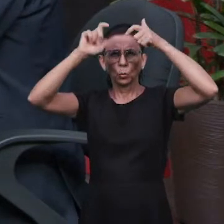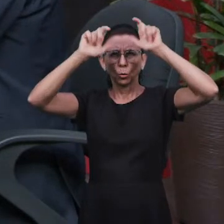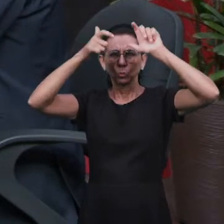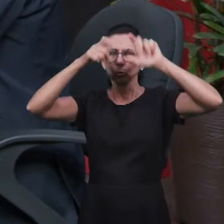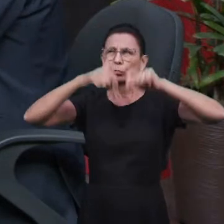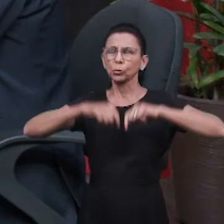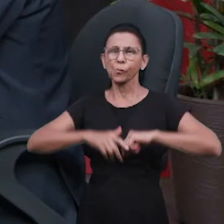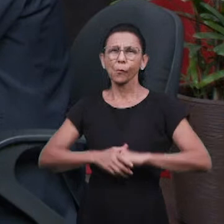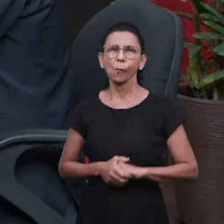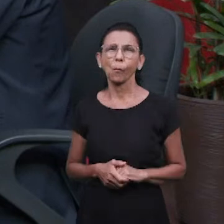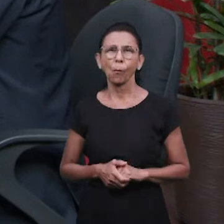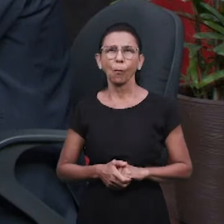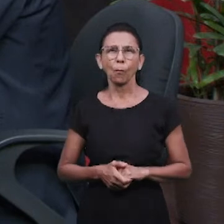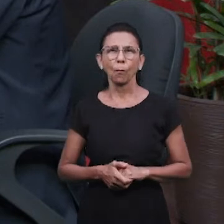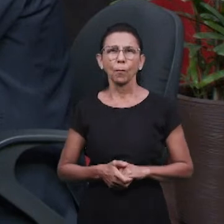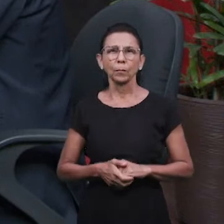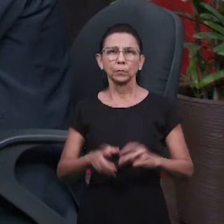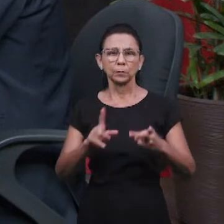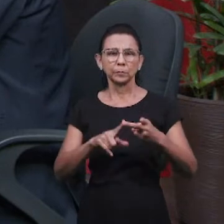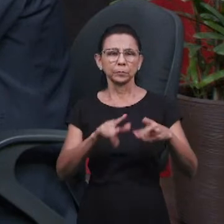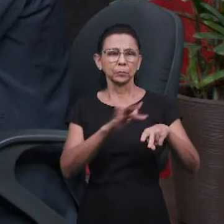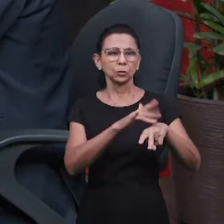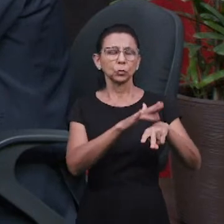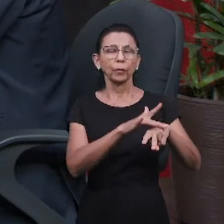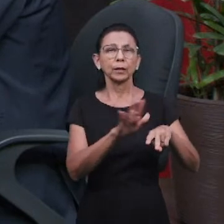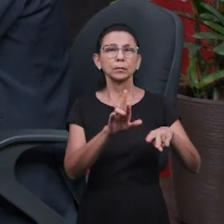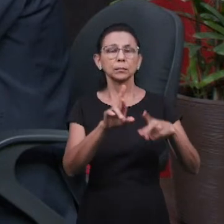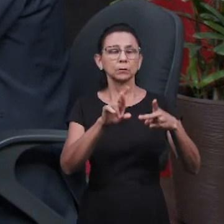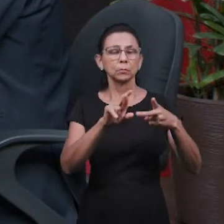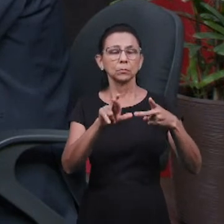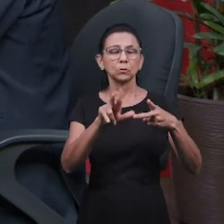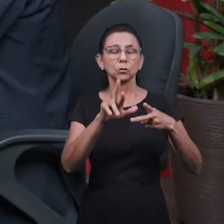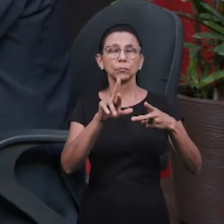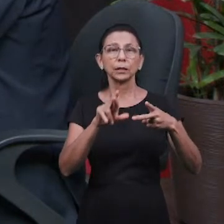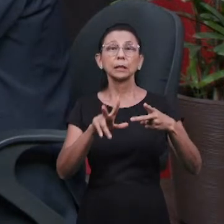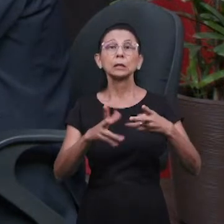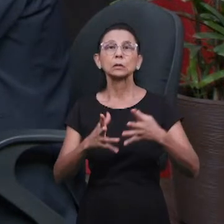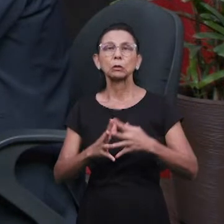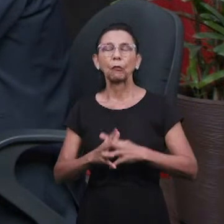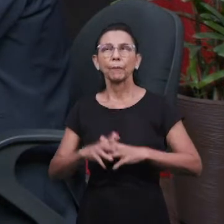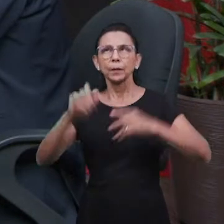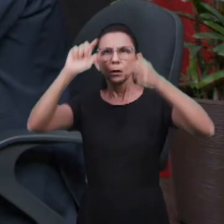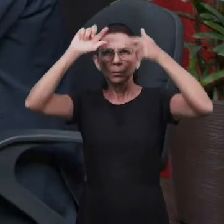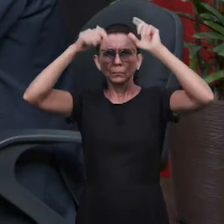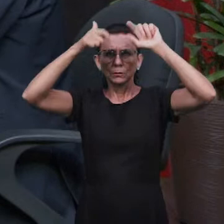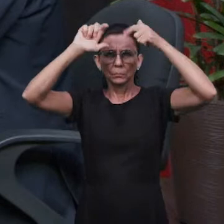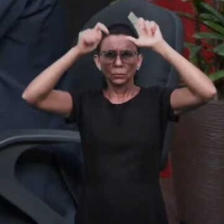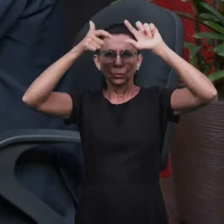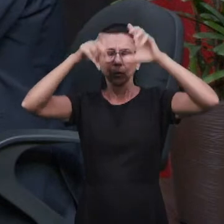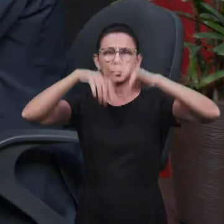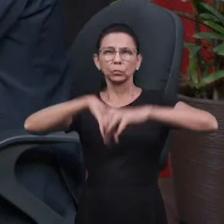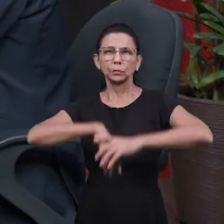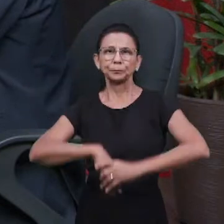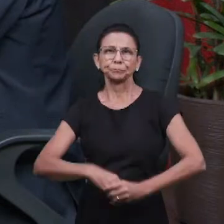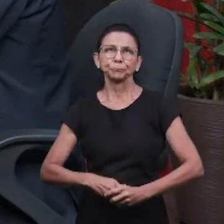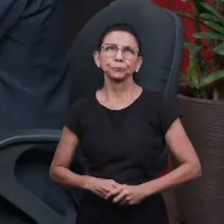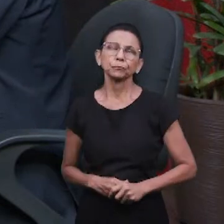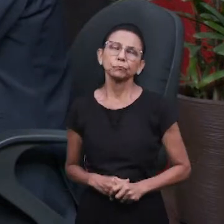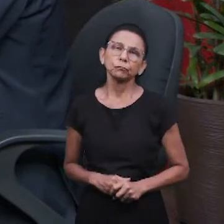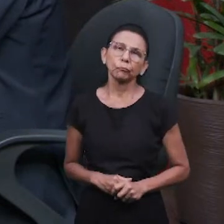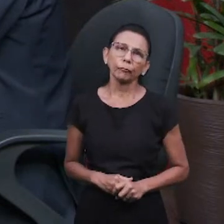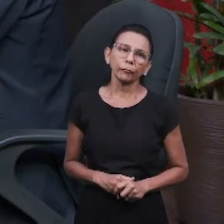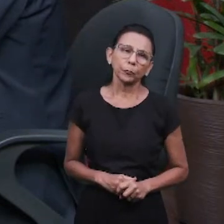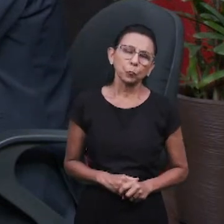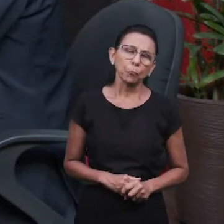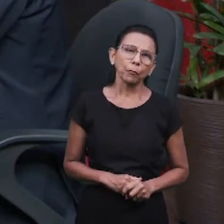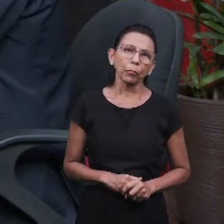a diferença entre transtorno e doença? Autismo. Transtorno é um acometimento